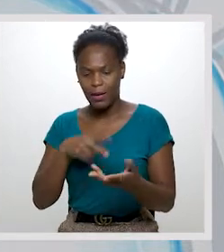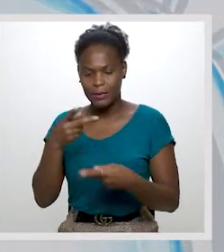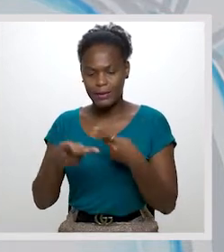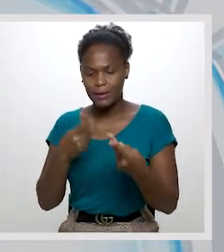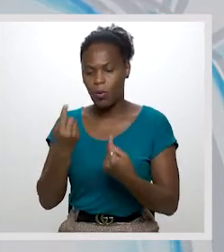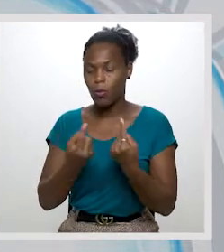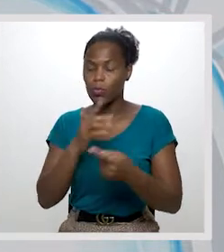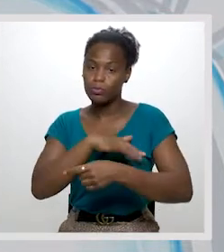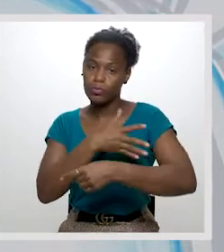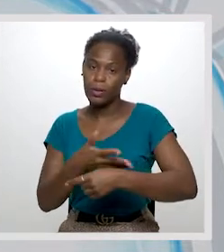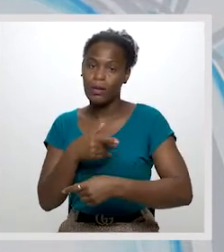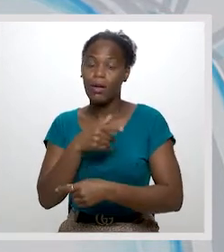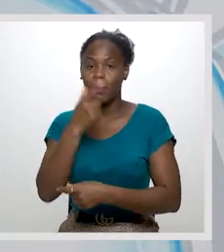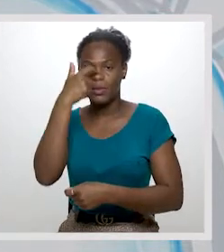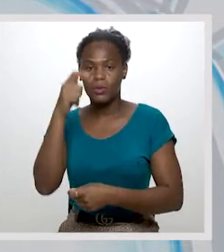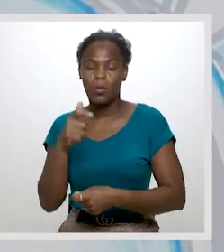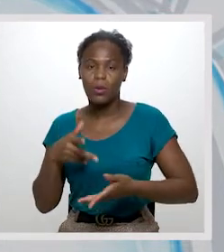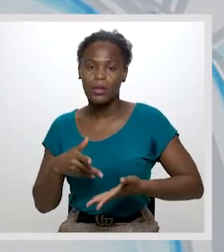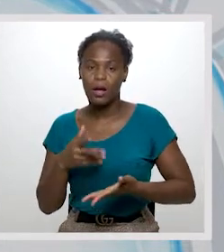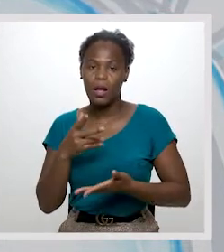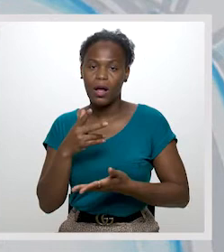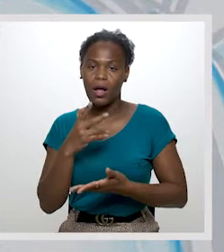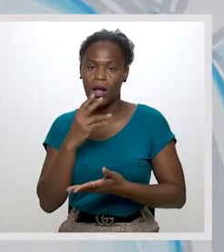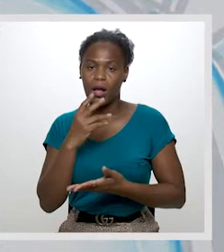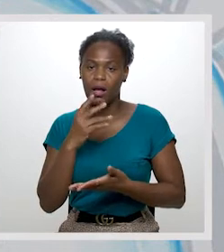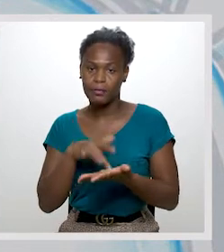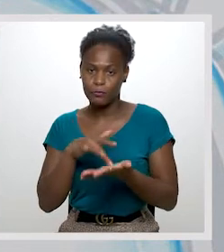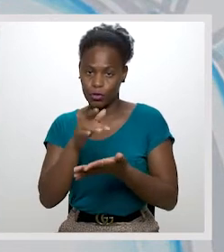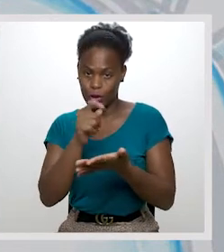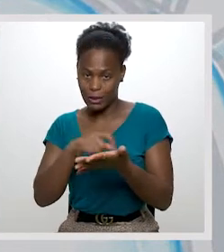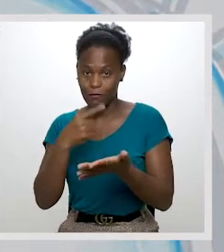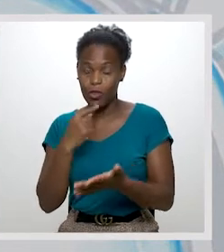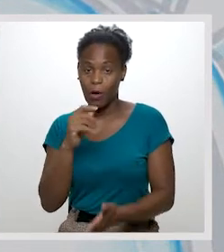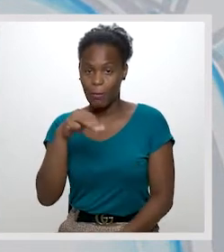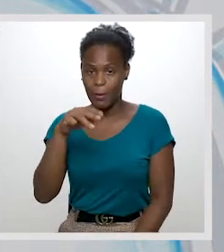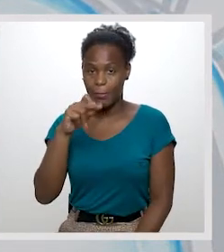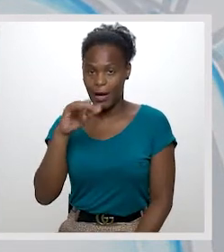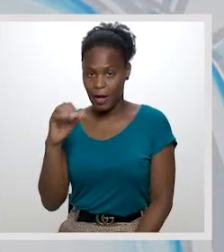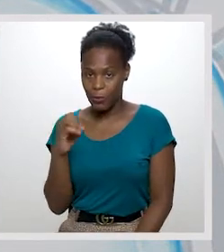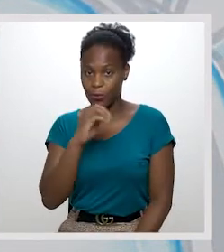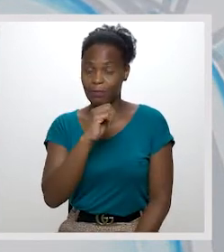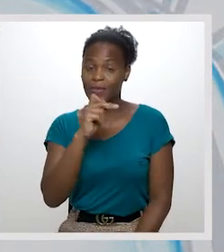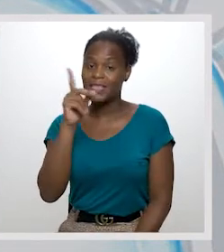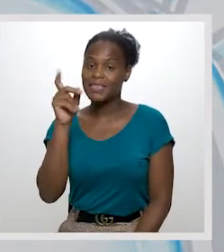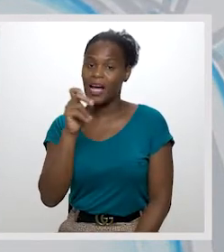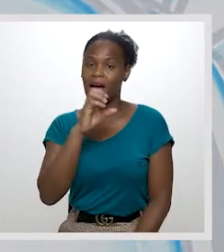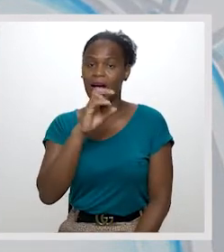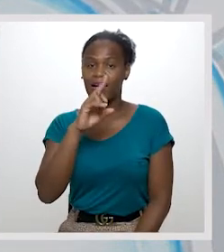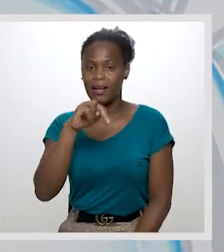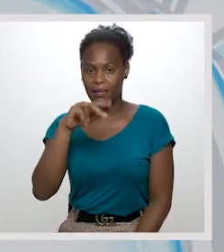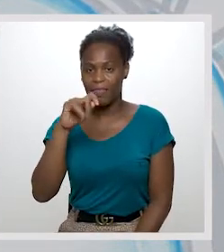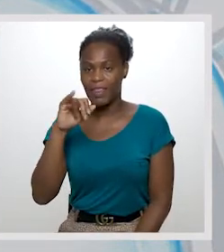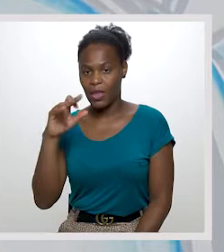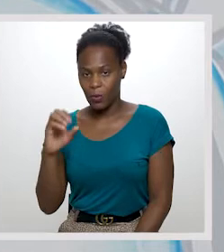analisamos um dos poemas de um autor modernista chamado Mário de Sá Carneiro. Para a aula de hoje,